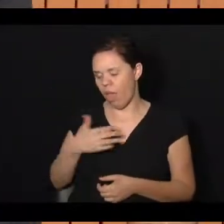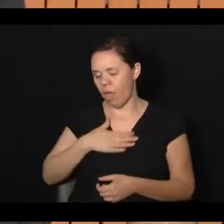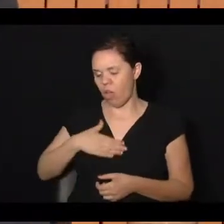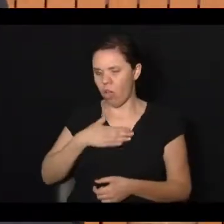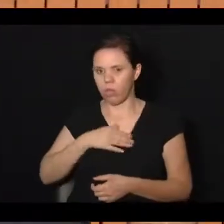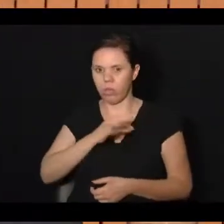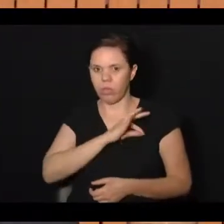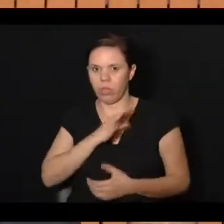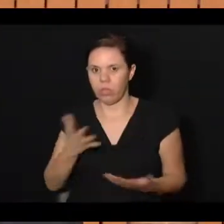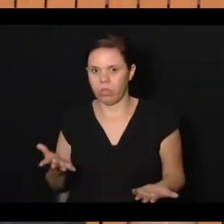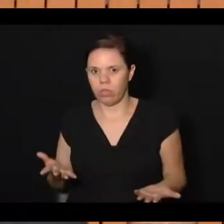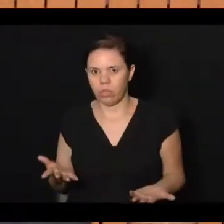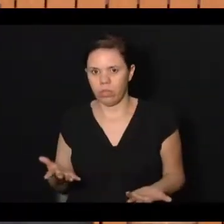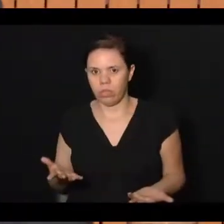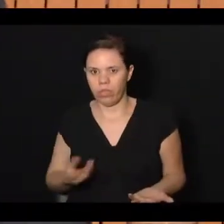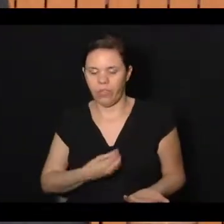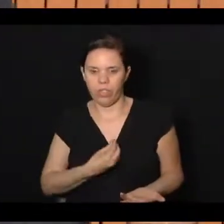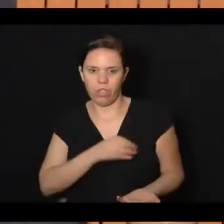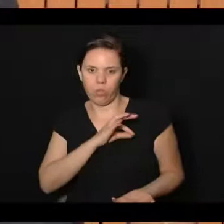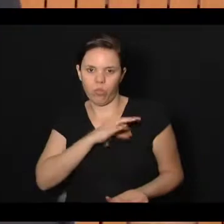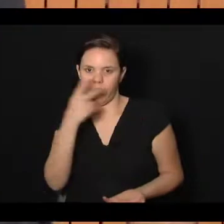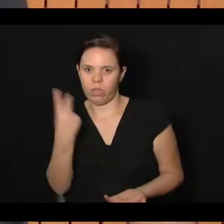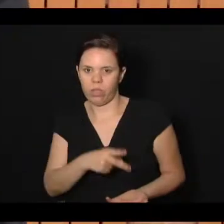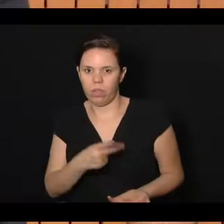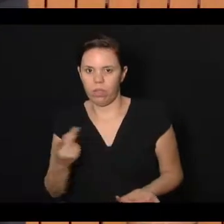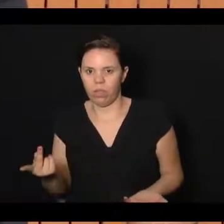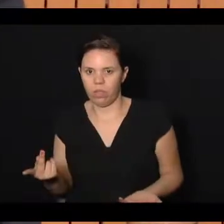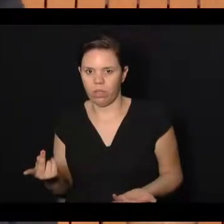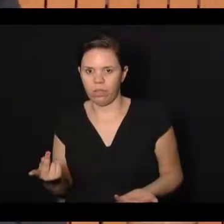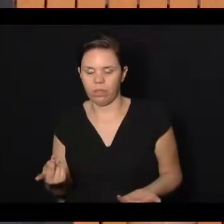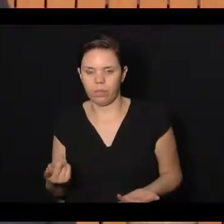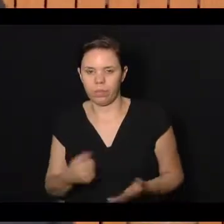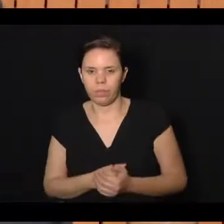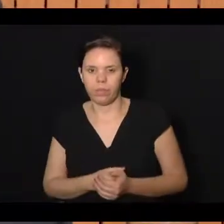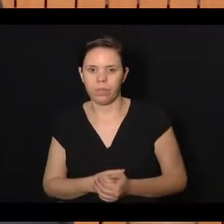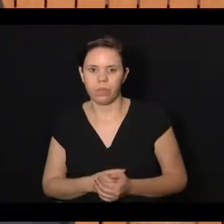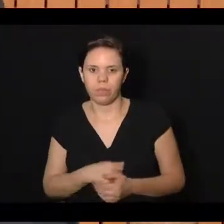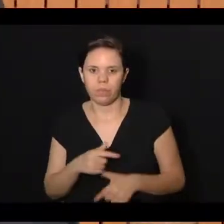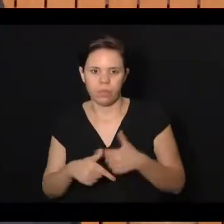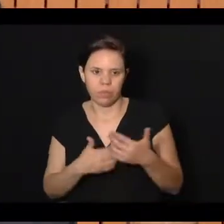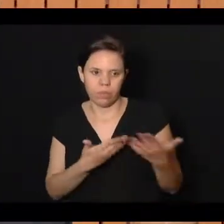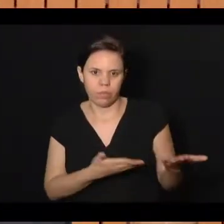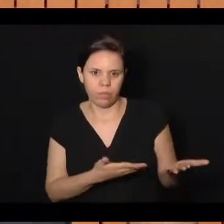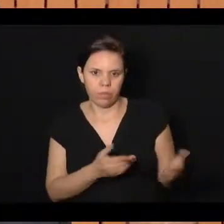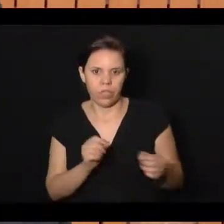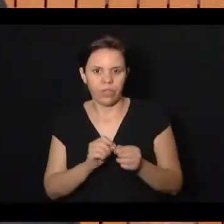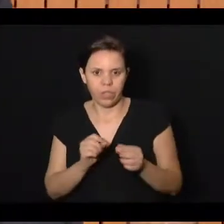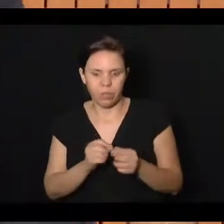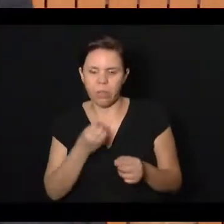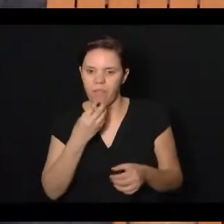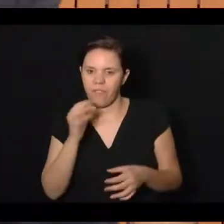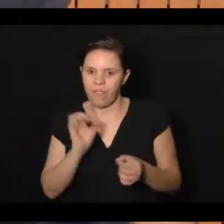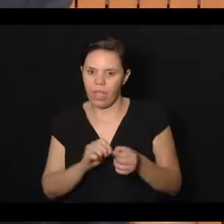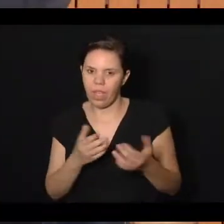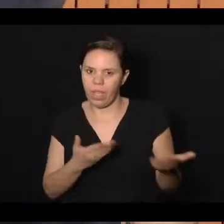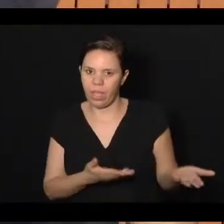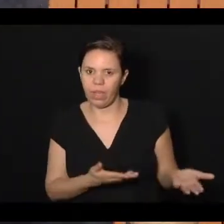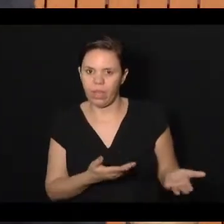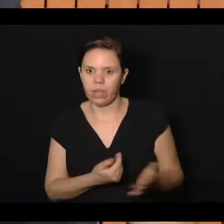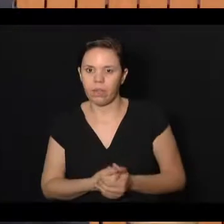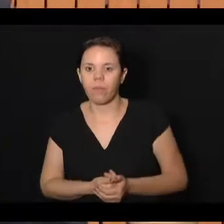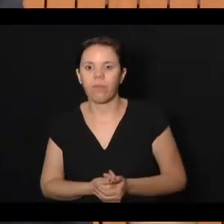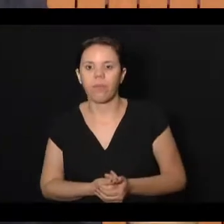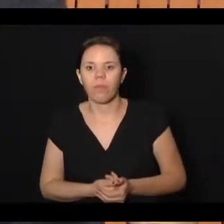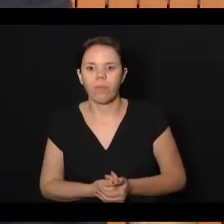a vida de polícia pra ele né e coloca na situação que ele que faz a coisa bem feita então eu digo na questão da